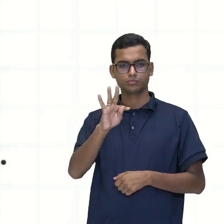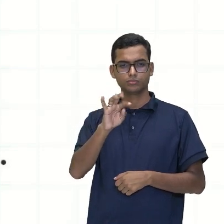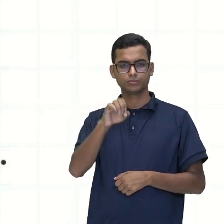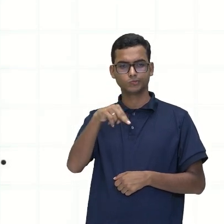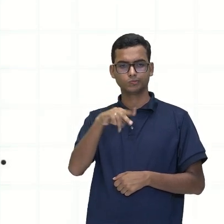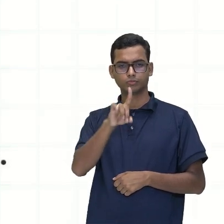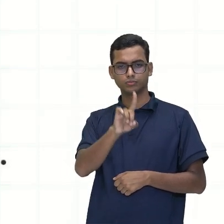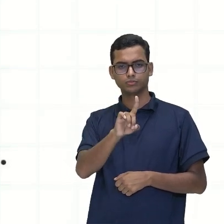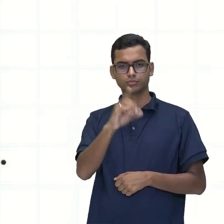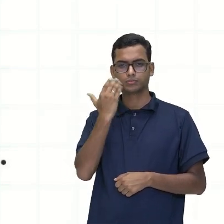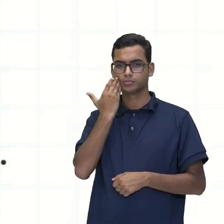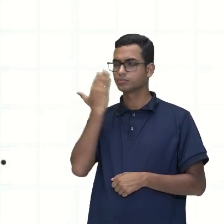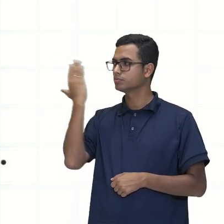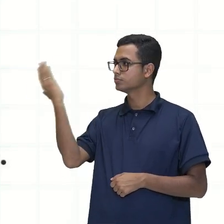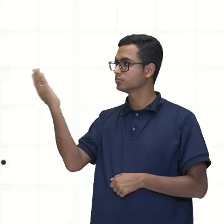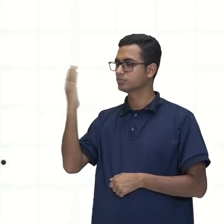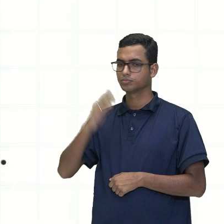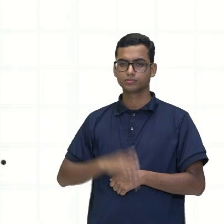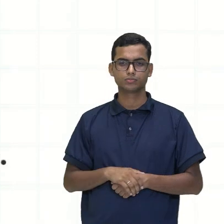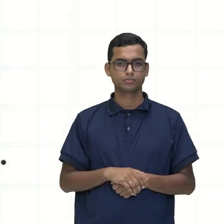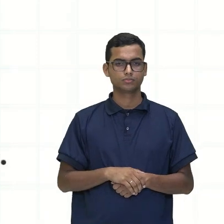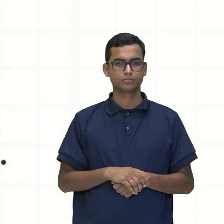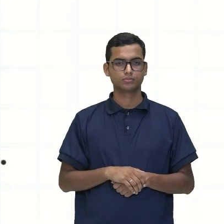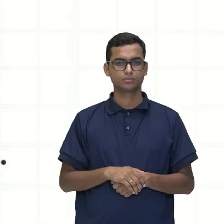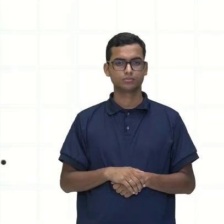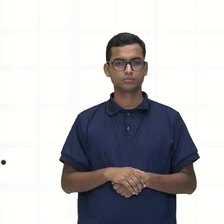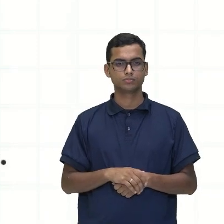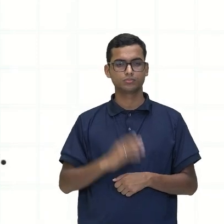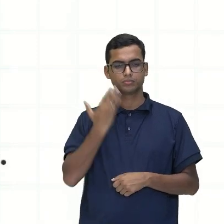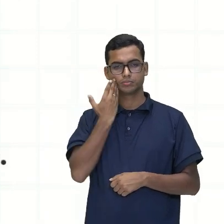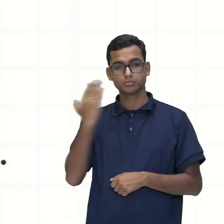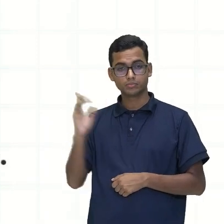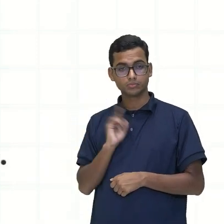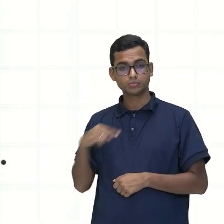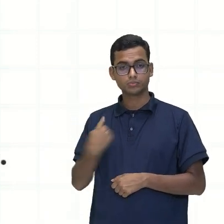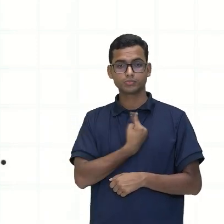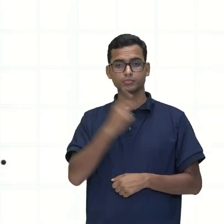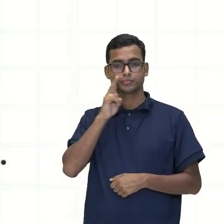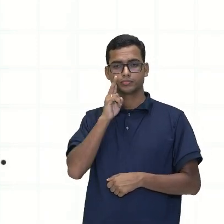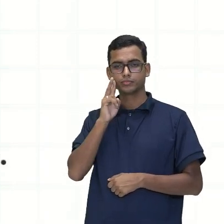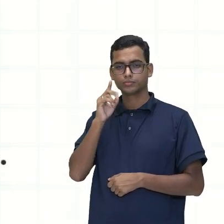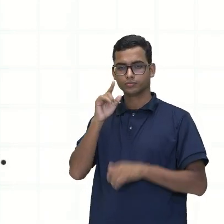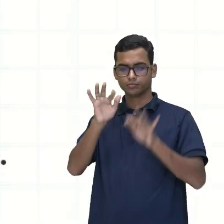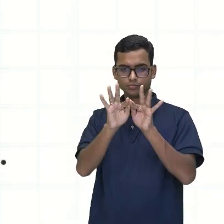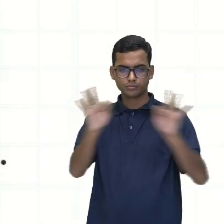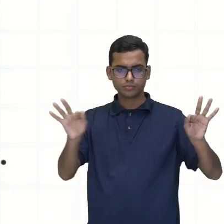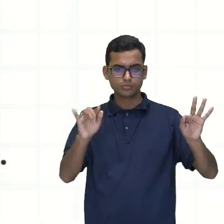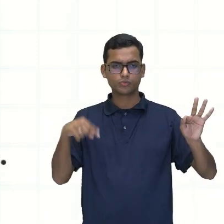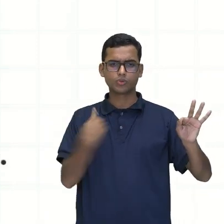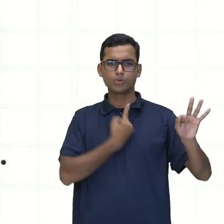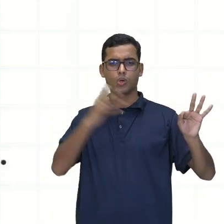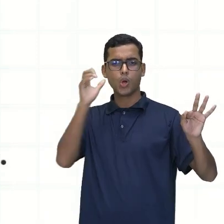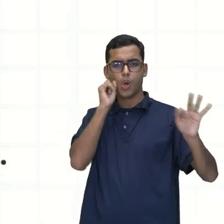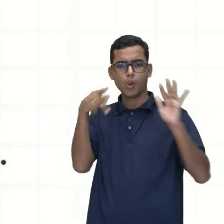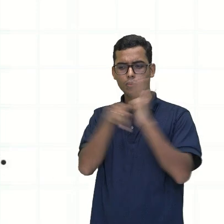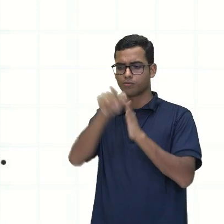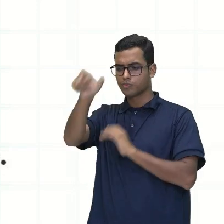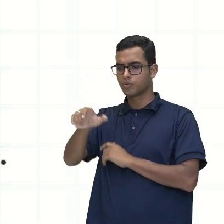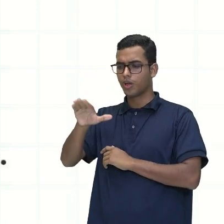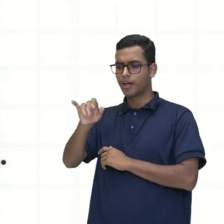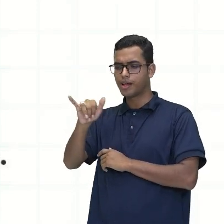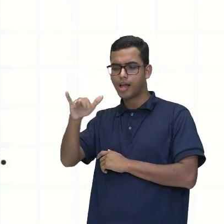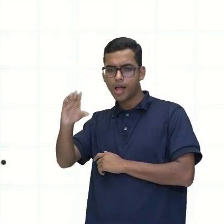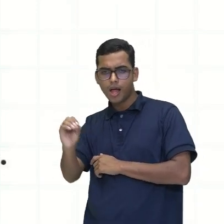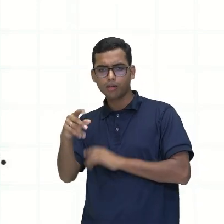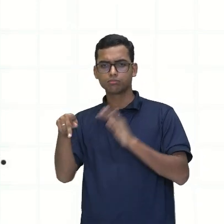wonderful audition. Nós escutamos o Caio na sua audição maravilhosa. Nós